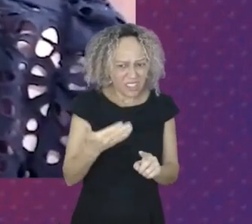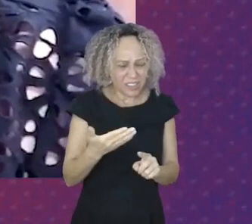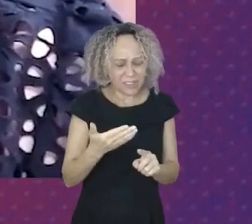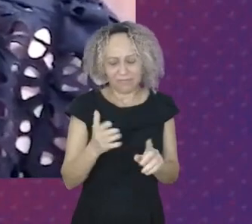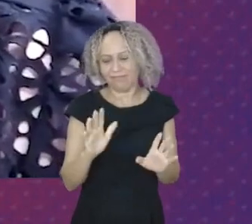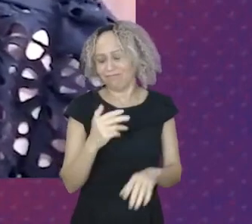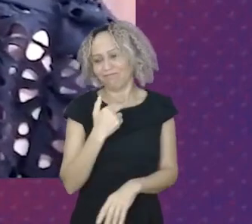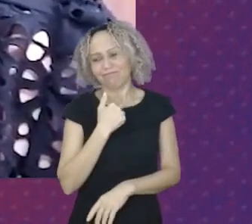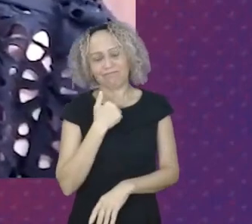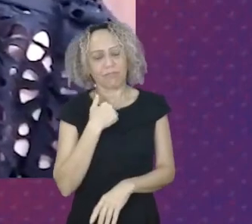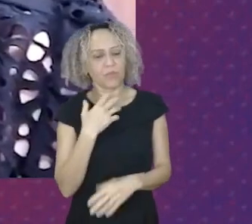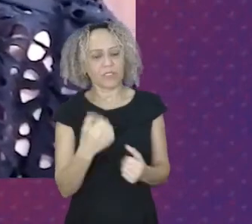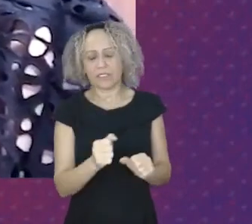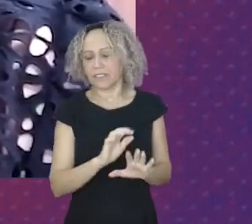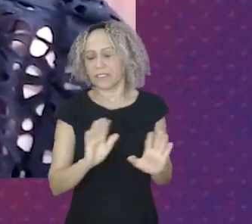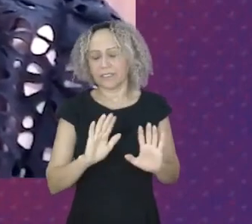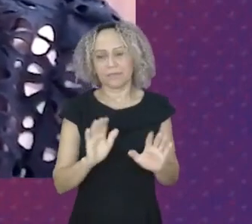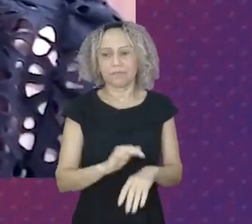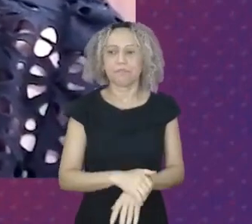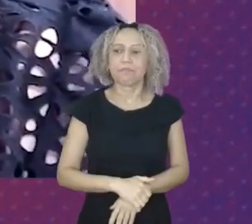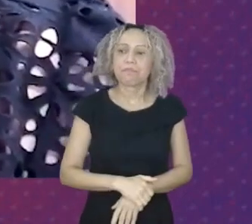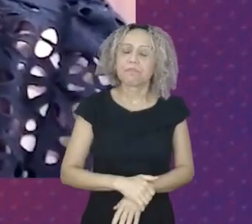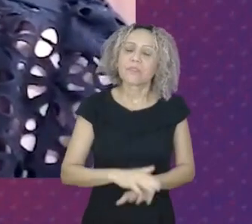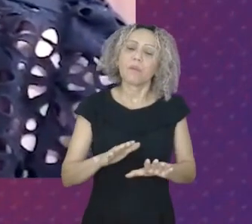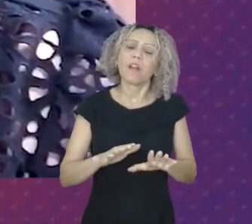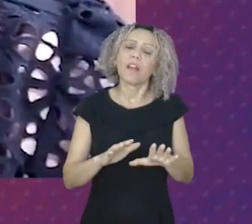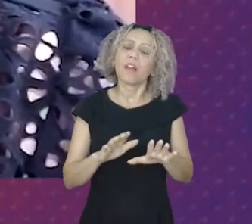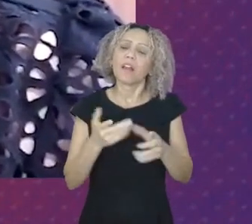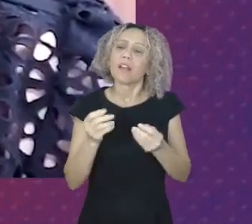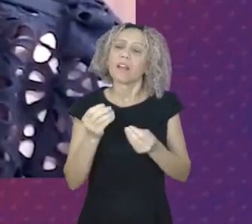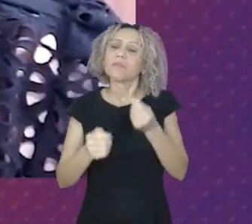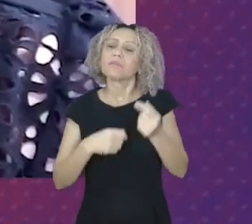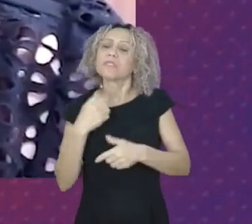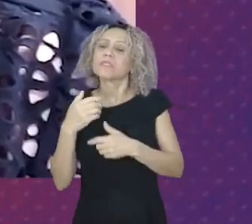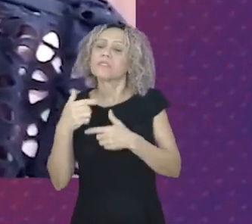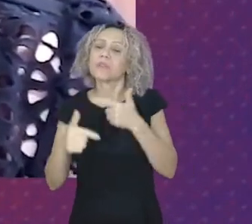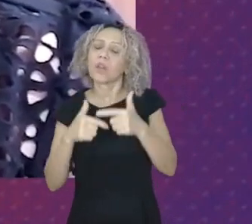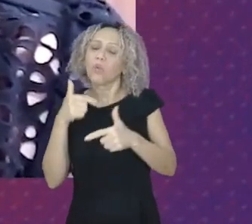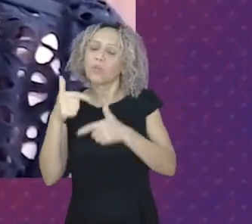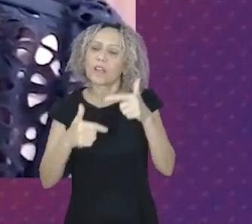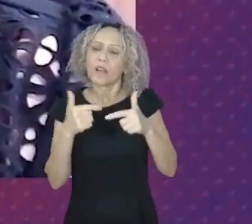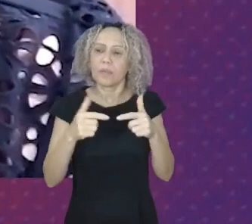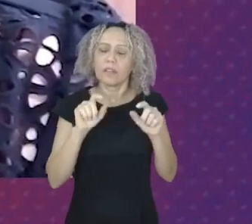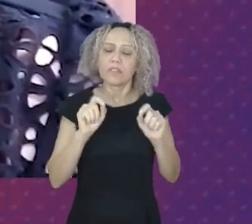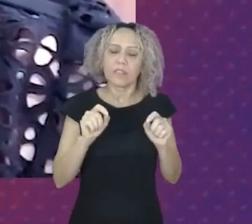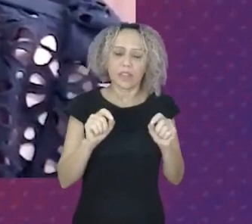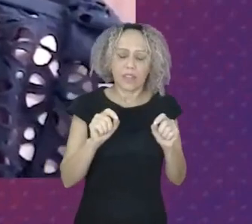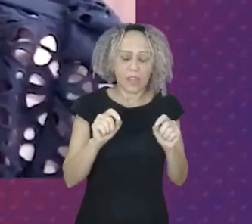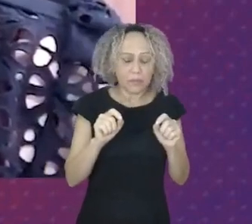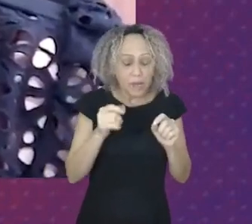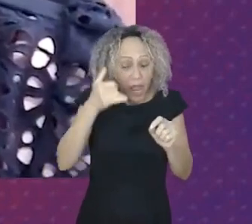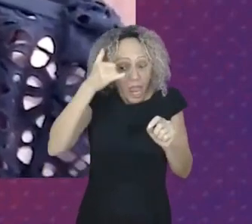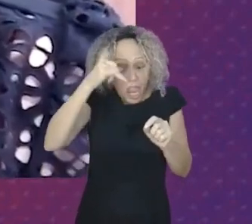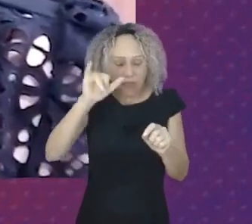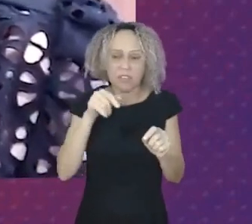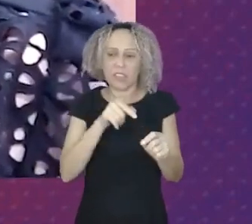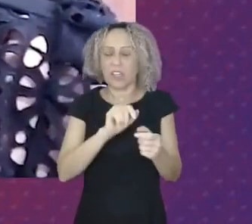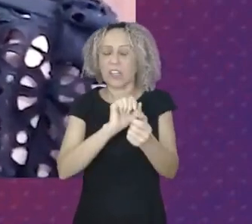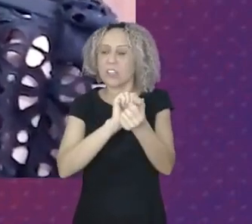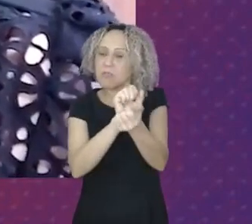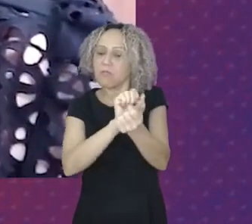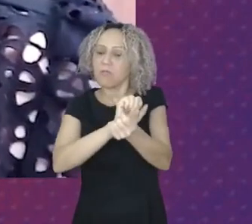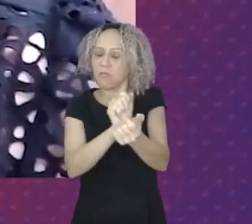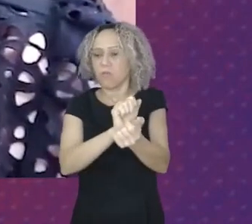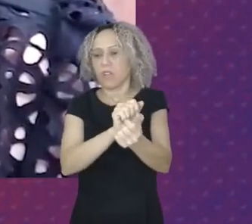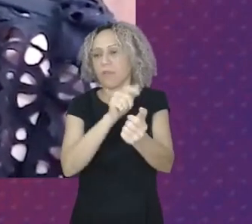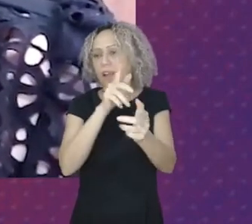de fiscalização atuando, mas é o trabalho de conscientização para que isso não aconteça, é não